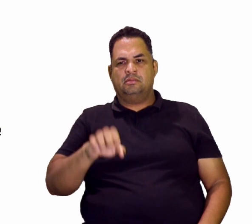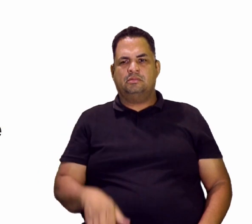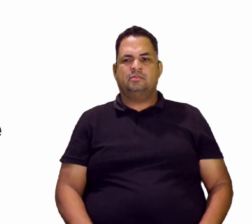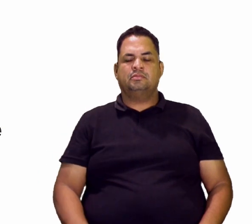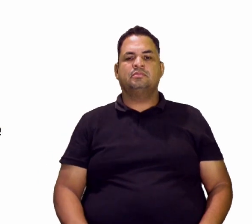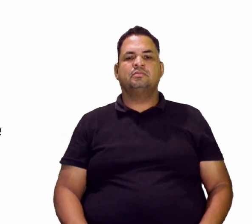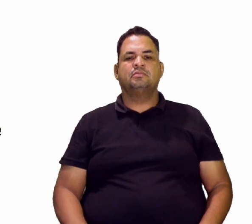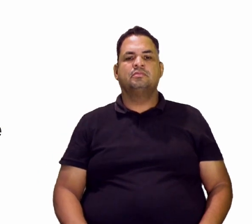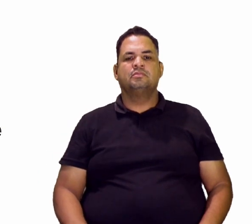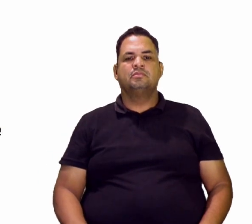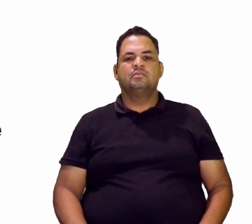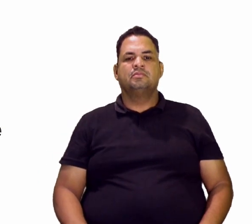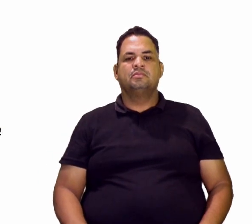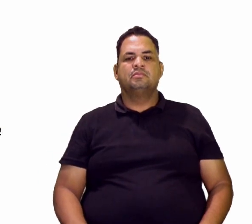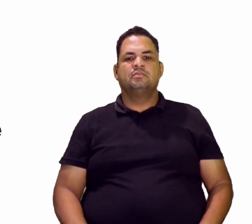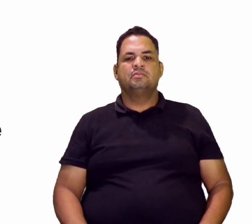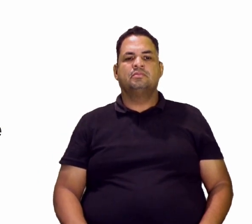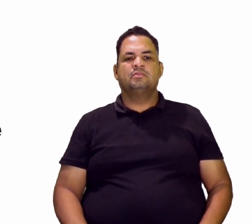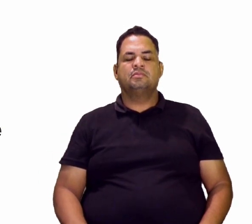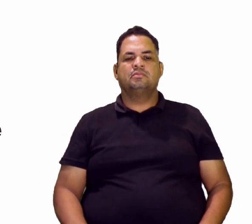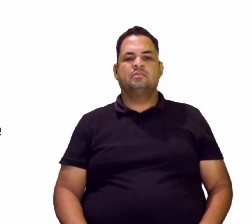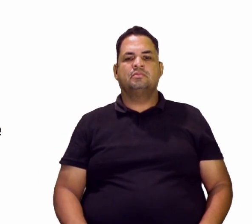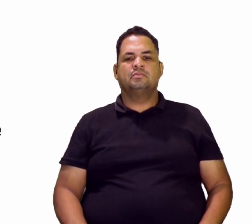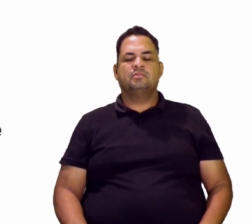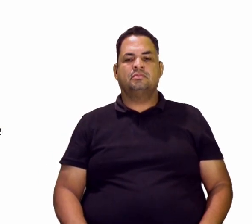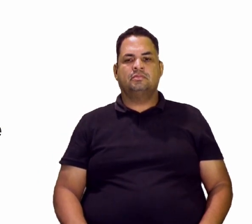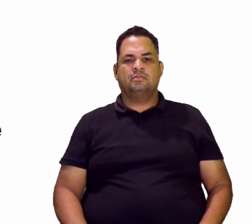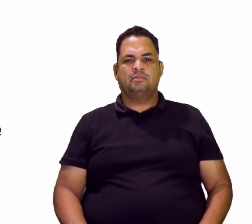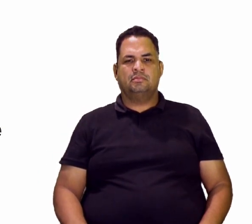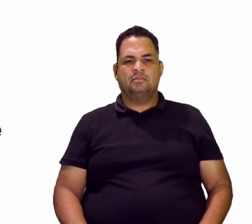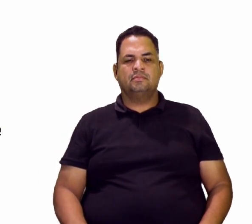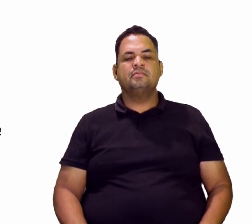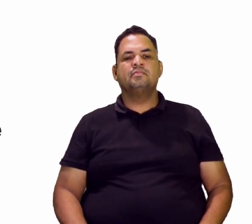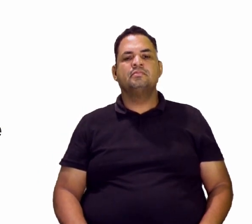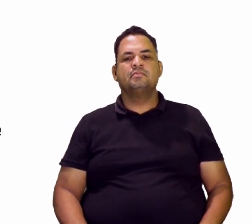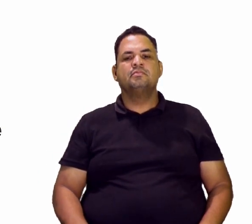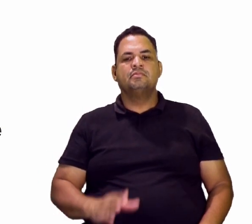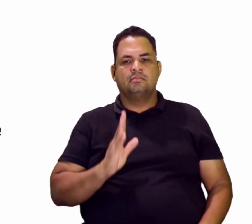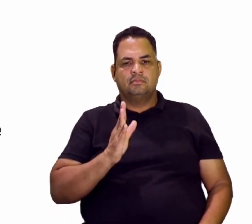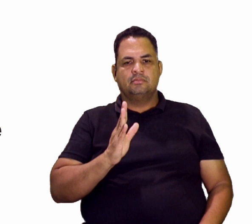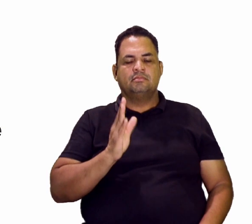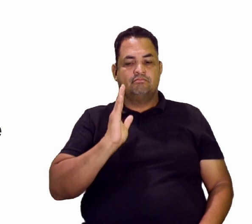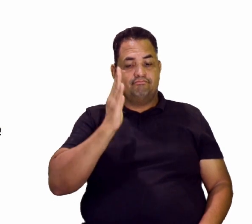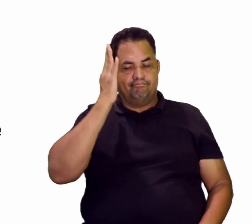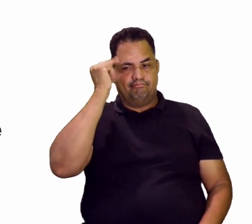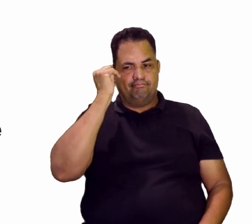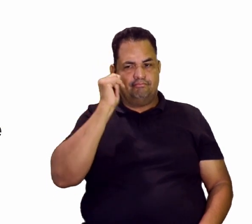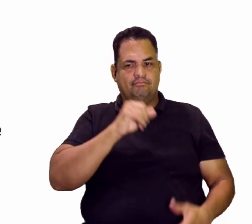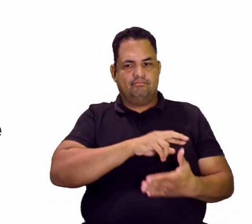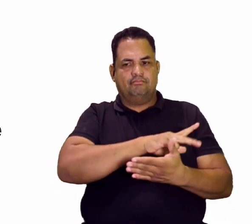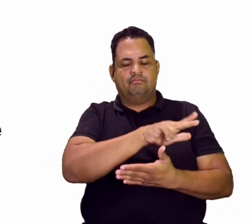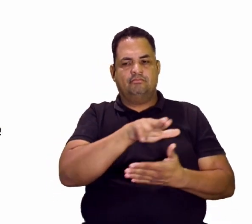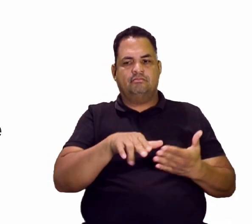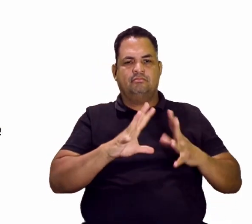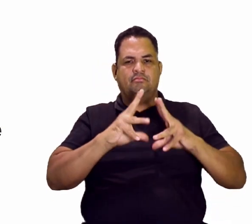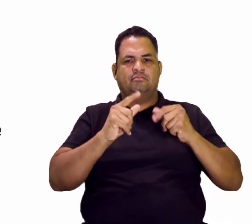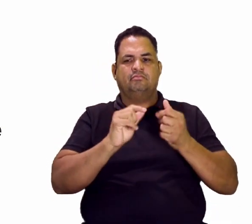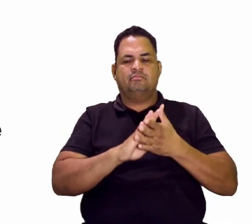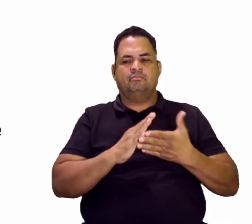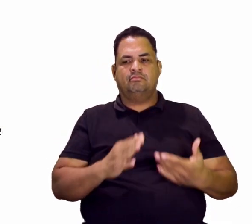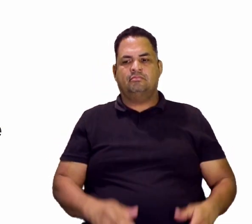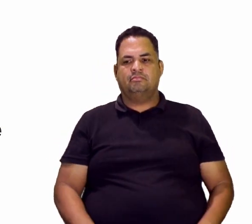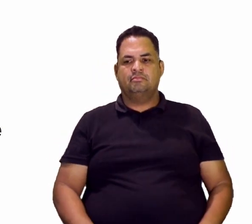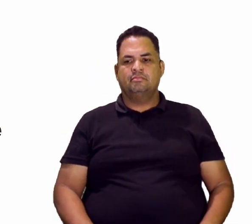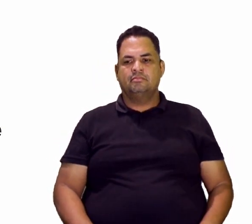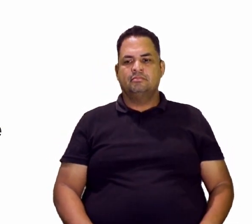certo? E pelo sangue, a B, a C, a D e a G. Você sabia que tinha essa variedade toda? Tá vendo? São muitos,